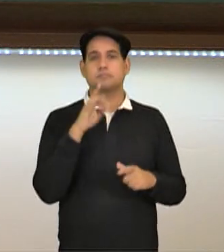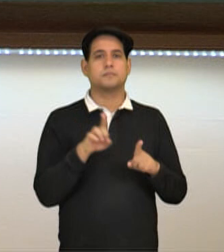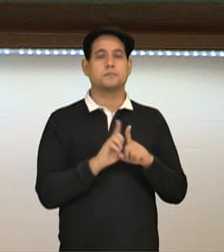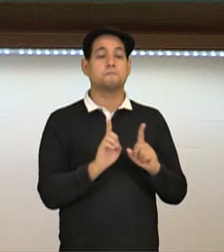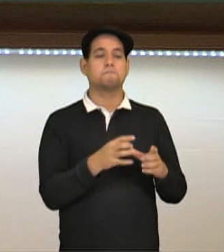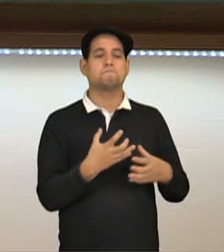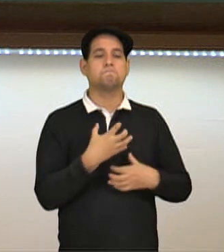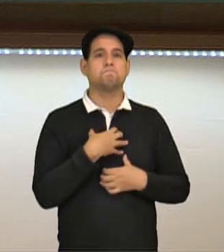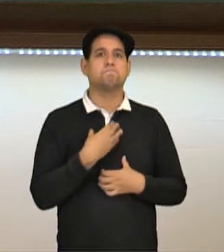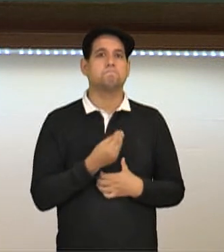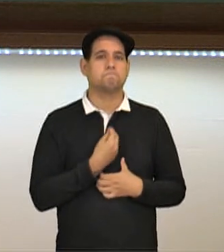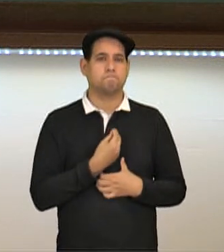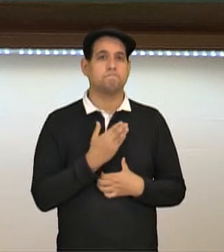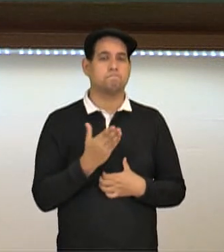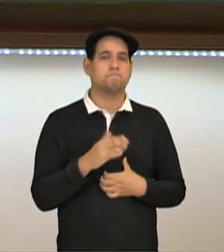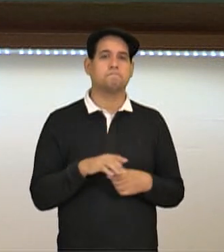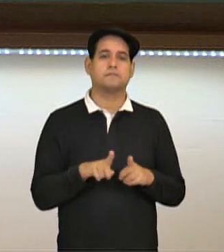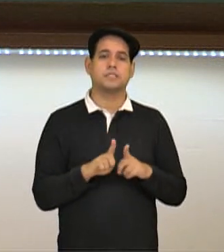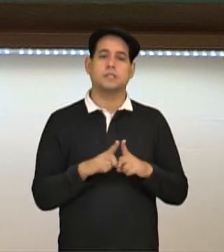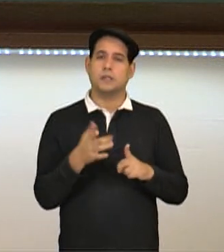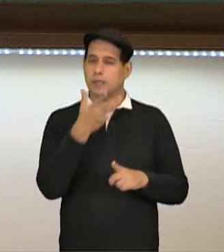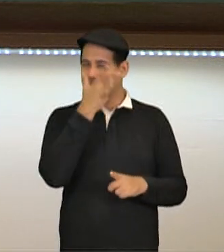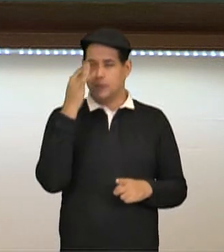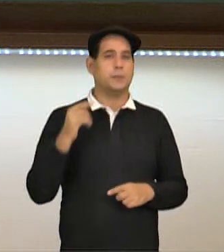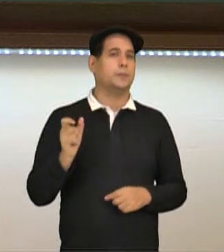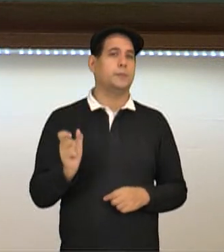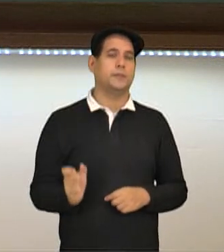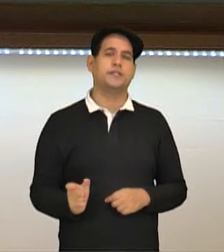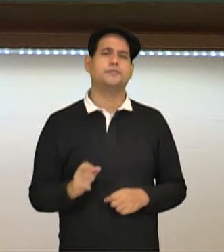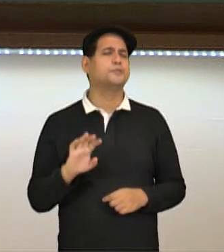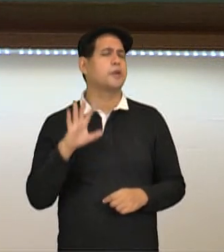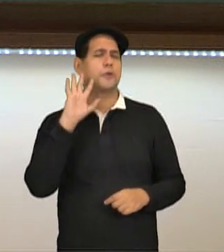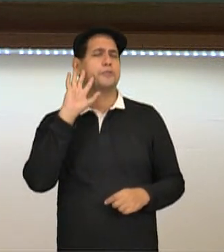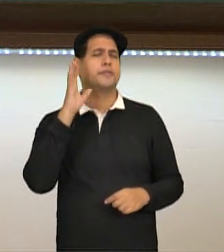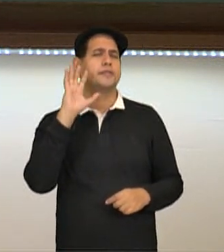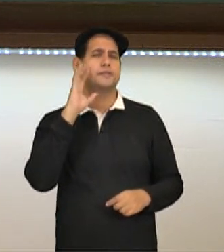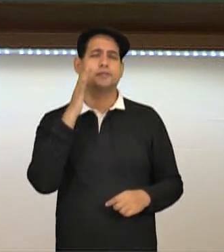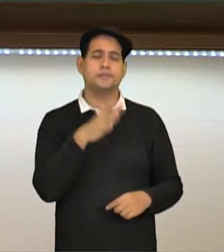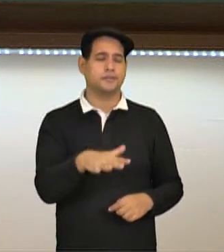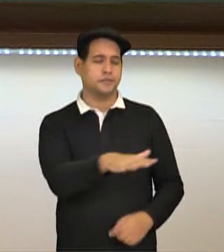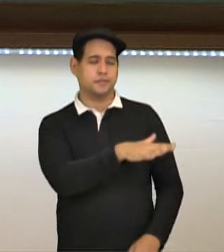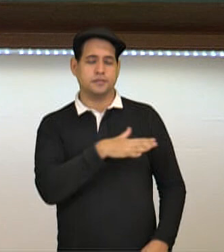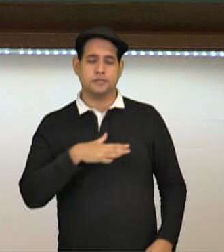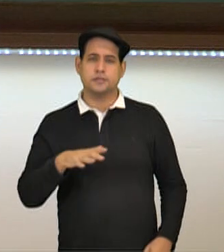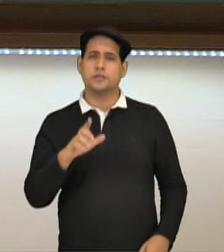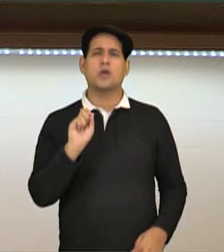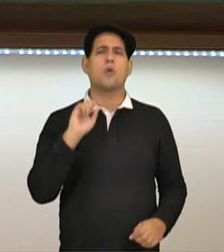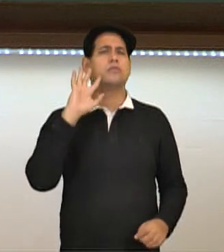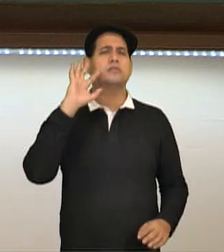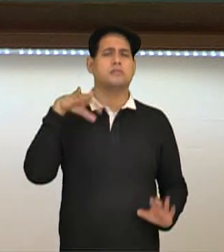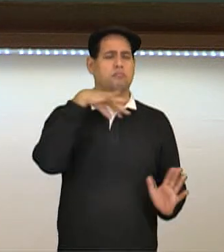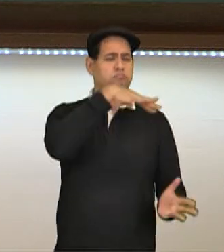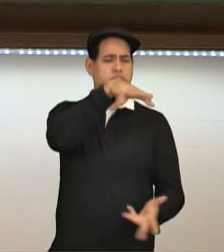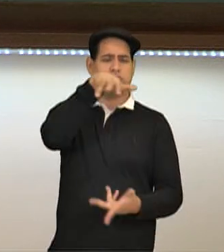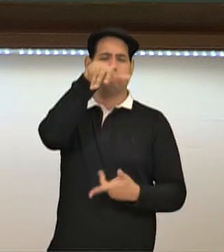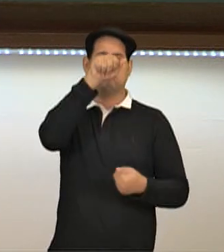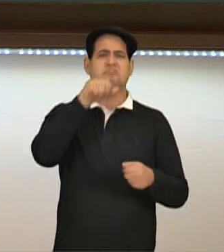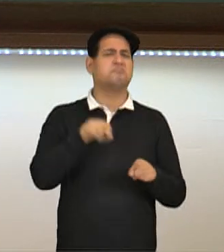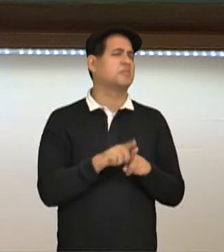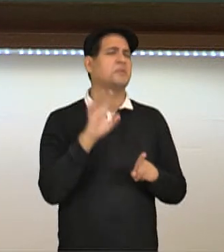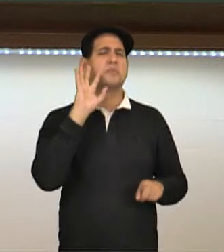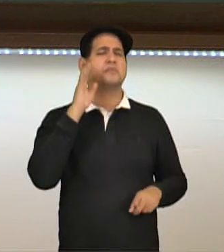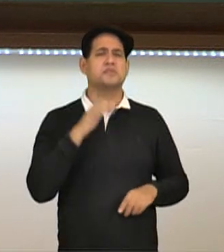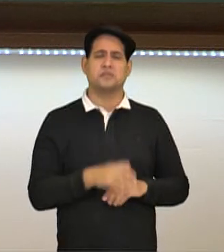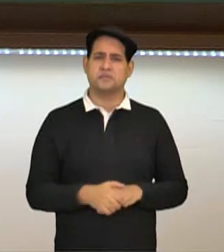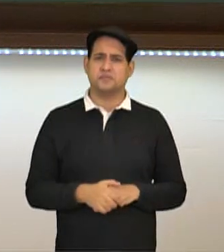daquela situação vivenciada pelos personagens, né? O que acontecia no espaço geográfico, no contexto internacional e de